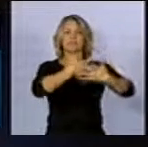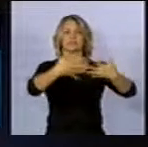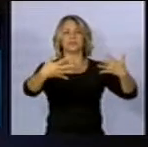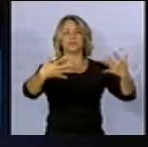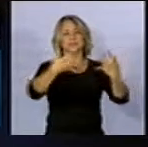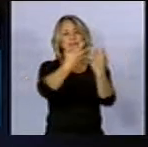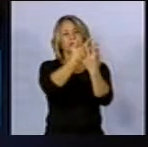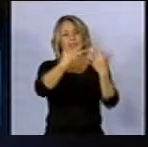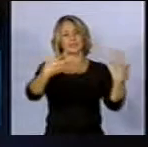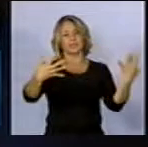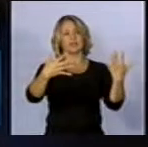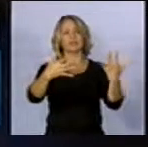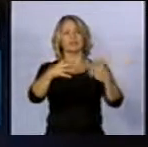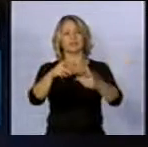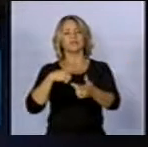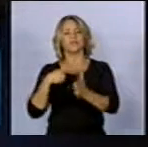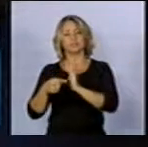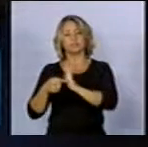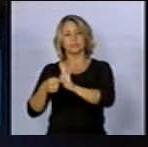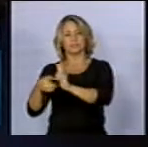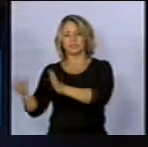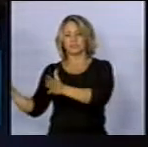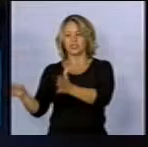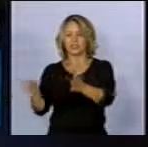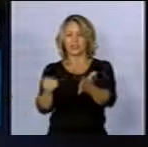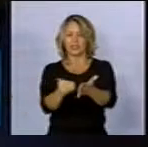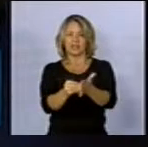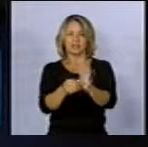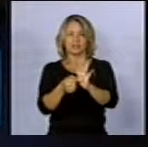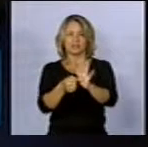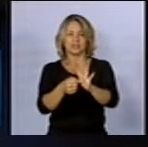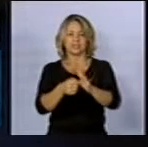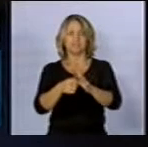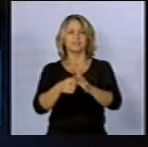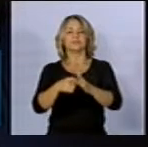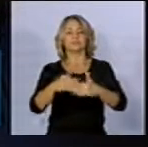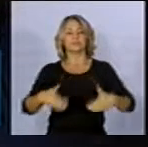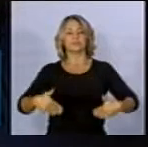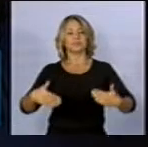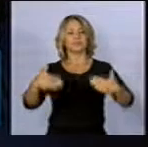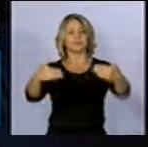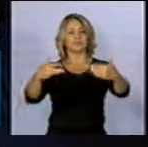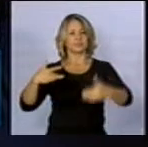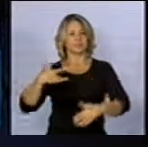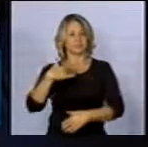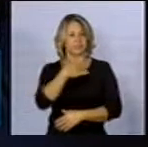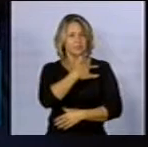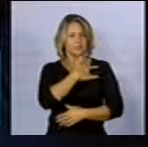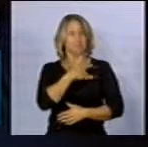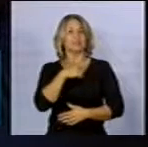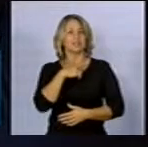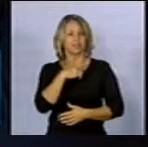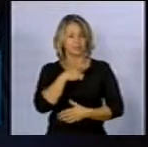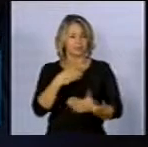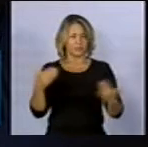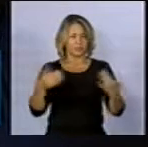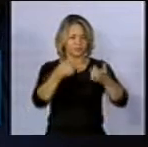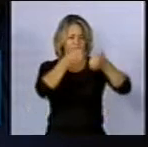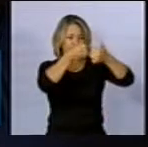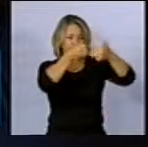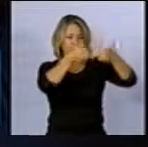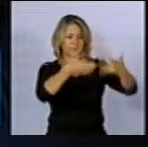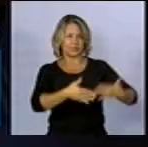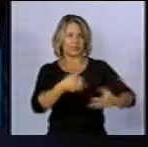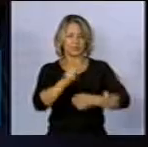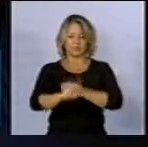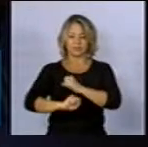inclusive tirada do próprio e Ministério da Saúde aonde nós temos que no